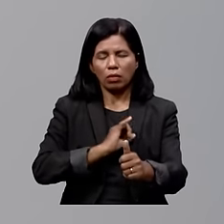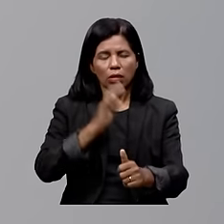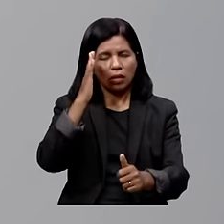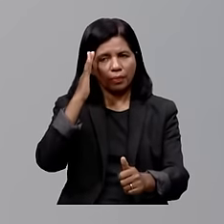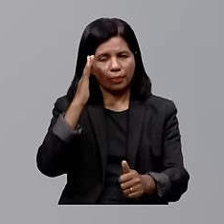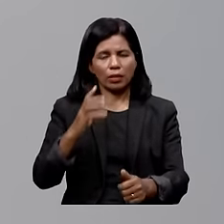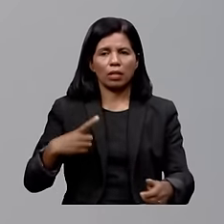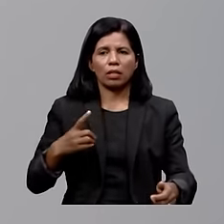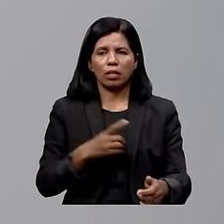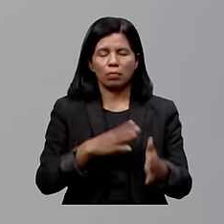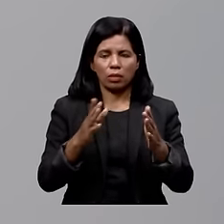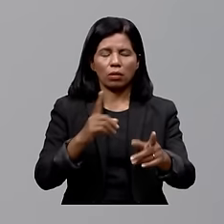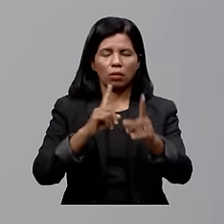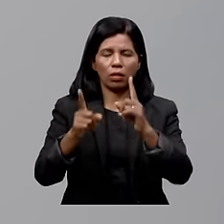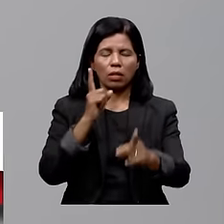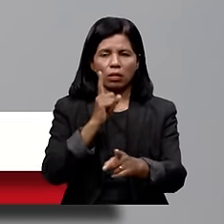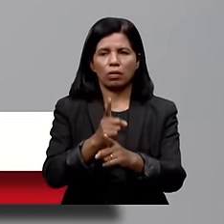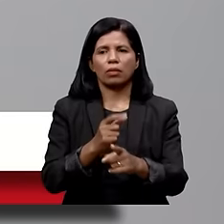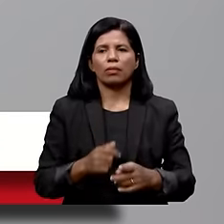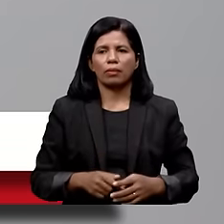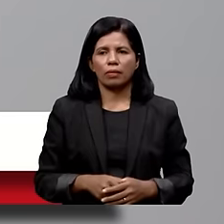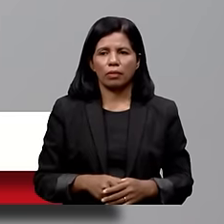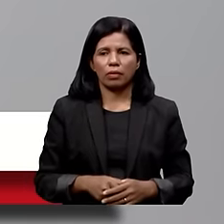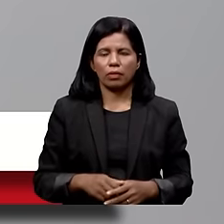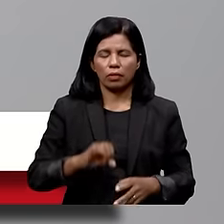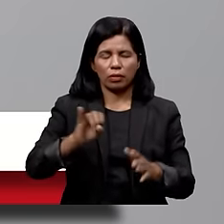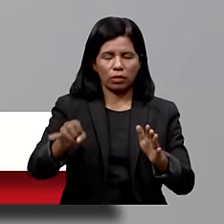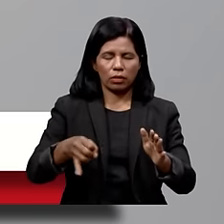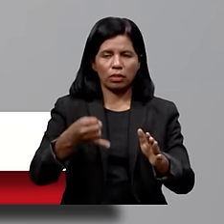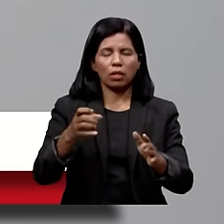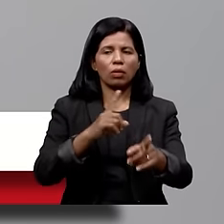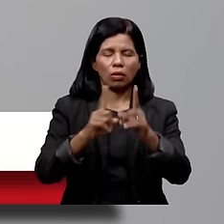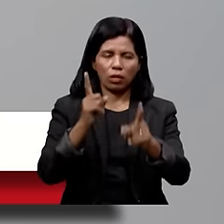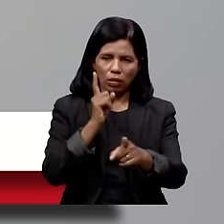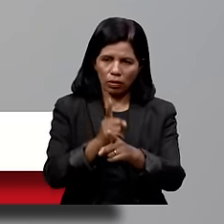Senhor deputado, se recolhe a los. Senhor general, mas recolhe a los.